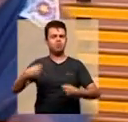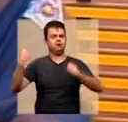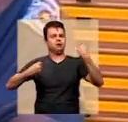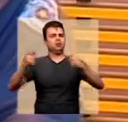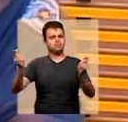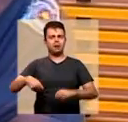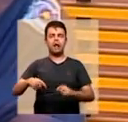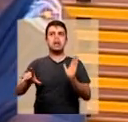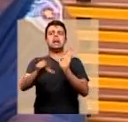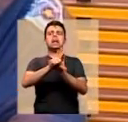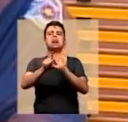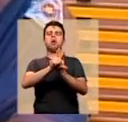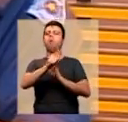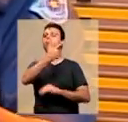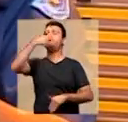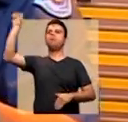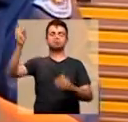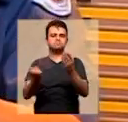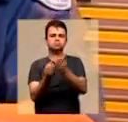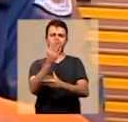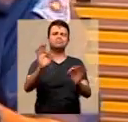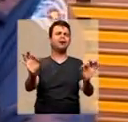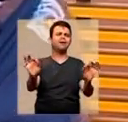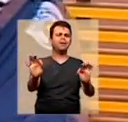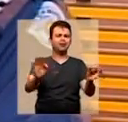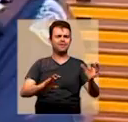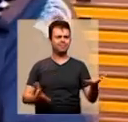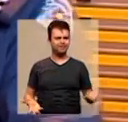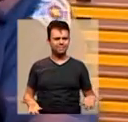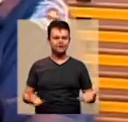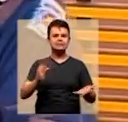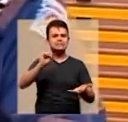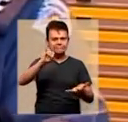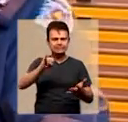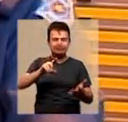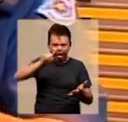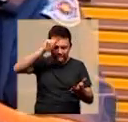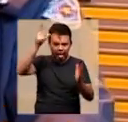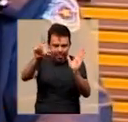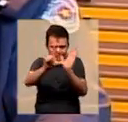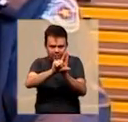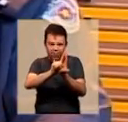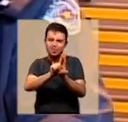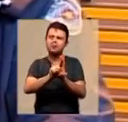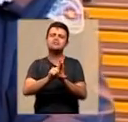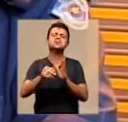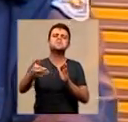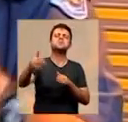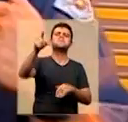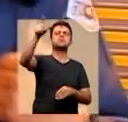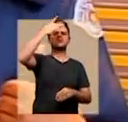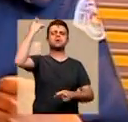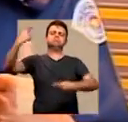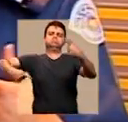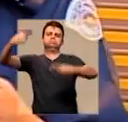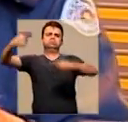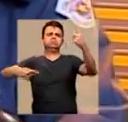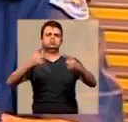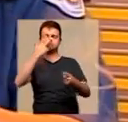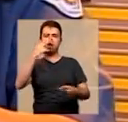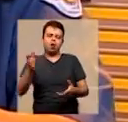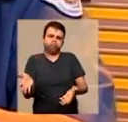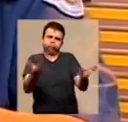sem a necessidade de uma lei. Justamente porque, se essa lei sobrevier, vai ter esse questionamento sobre a competência que seria da